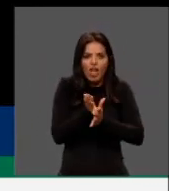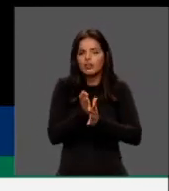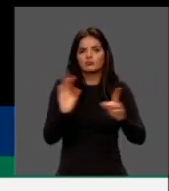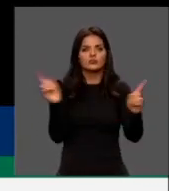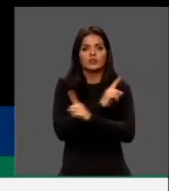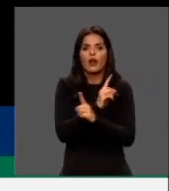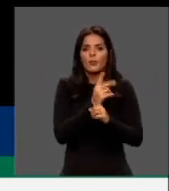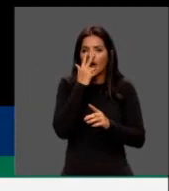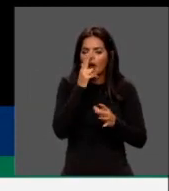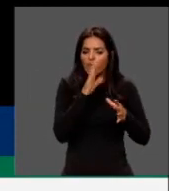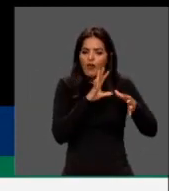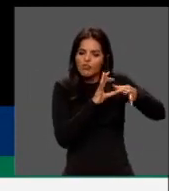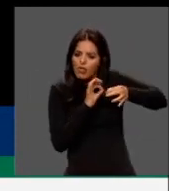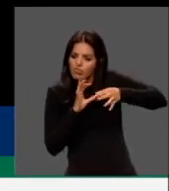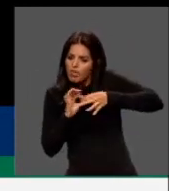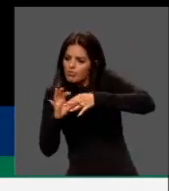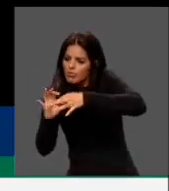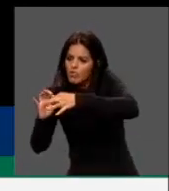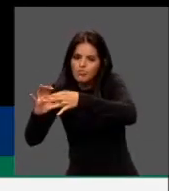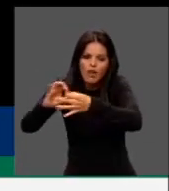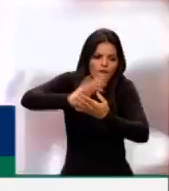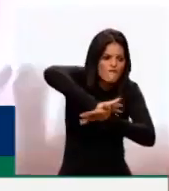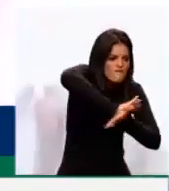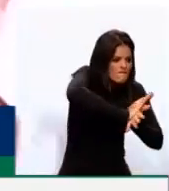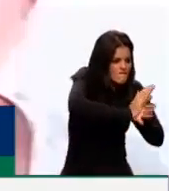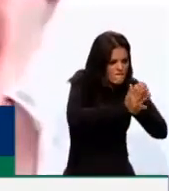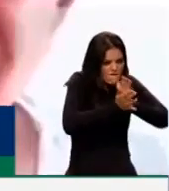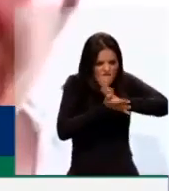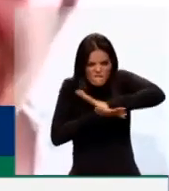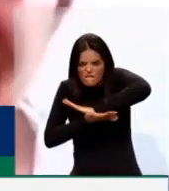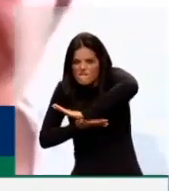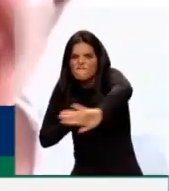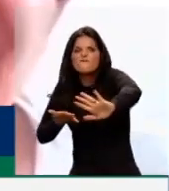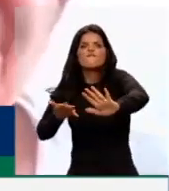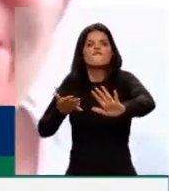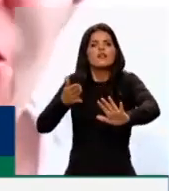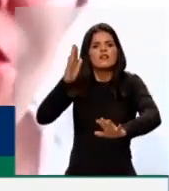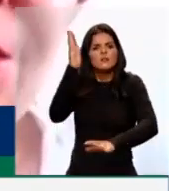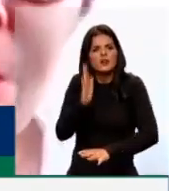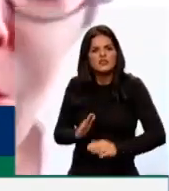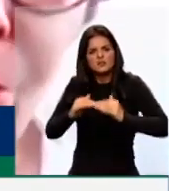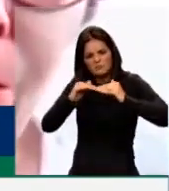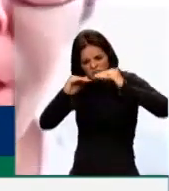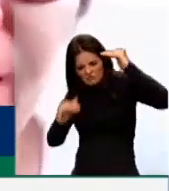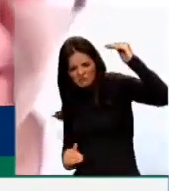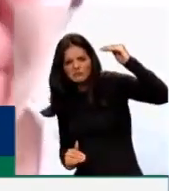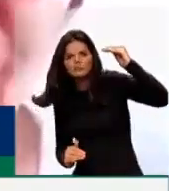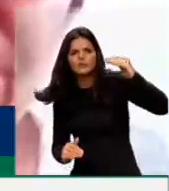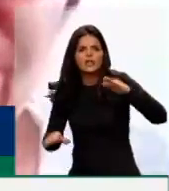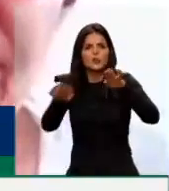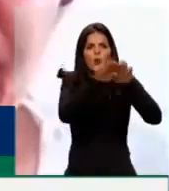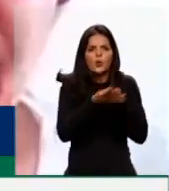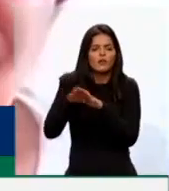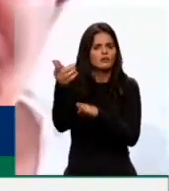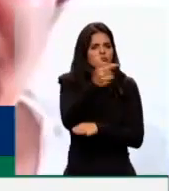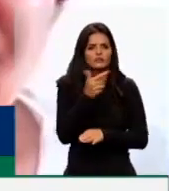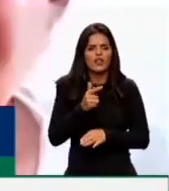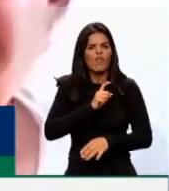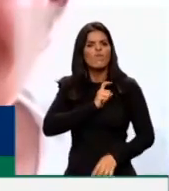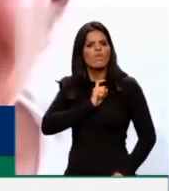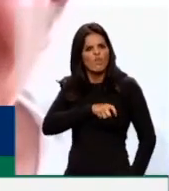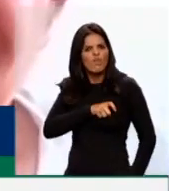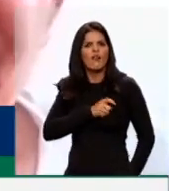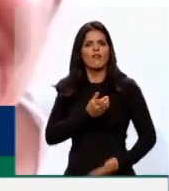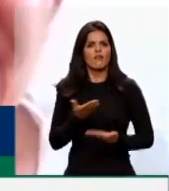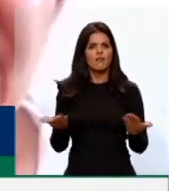vão se enganchando umas nas outras para construir um país extremamente desigual, extremamente cruel. Então, hoje, nós